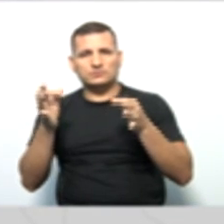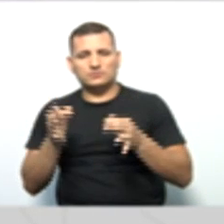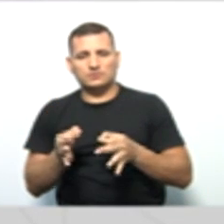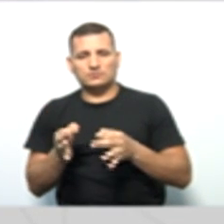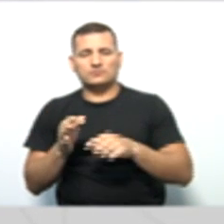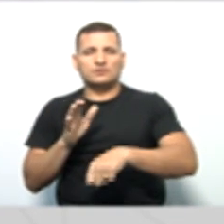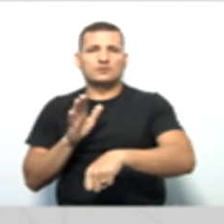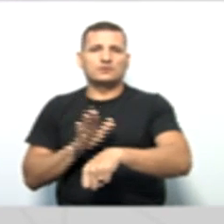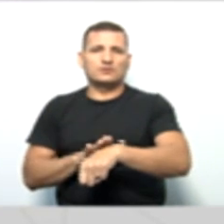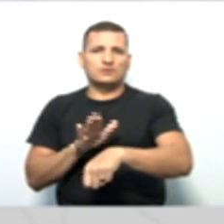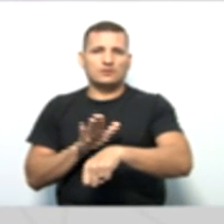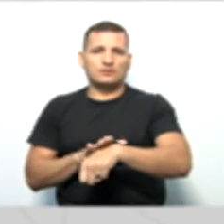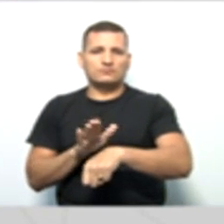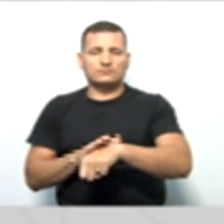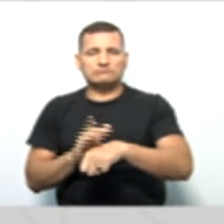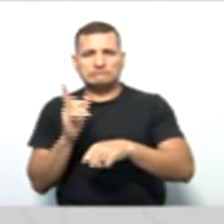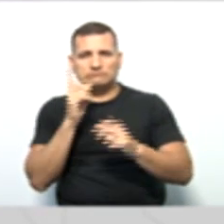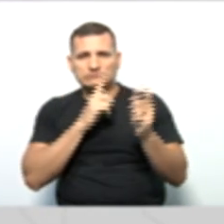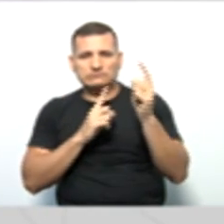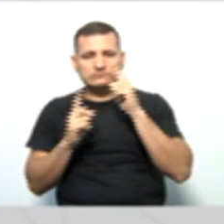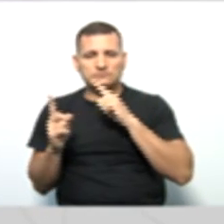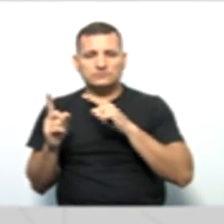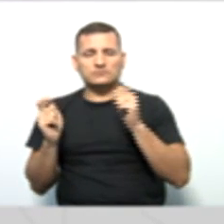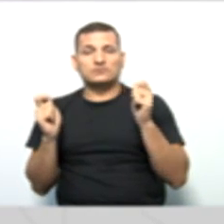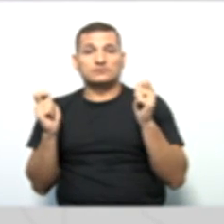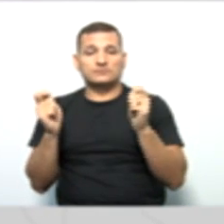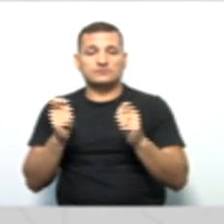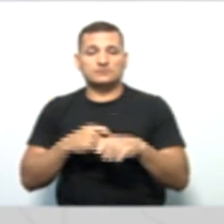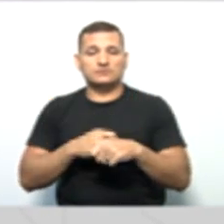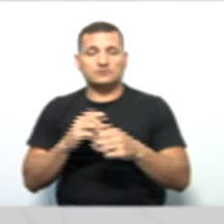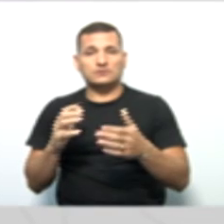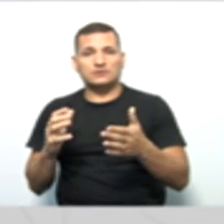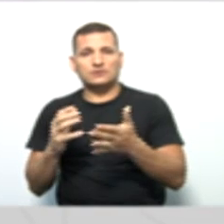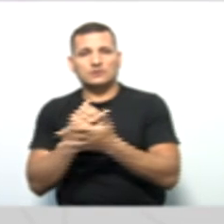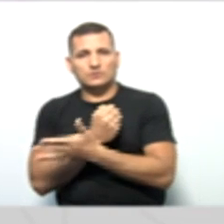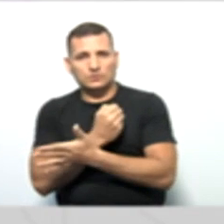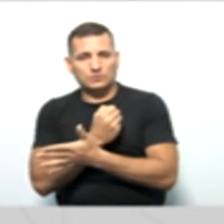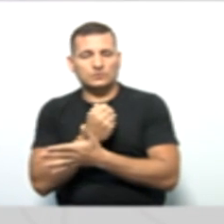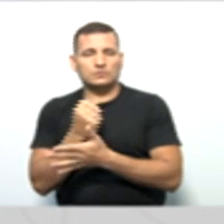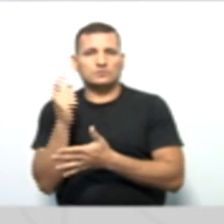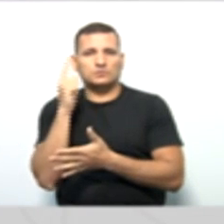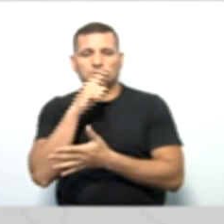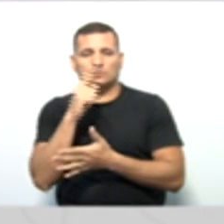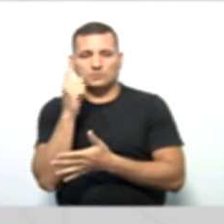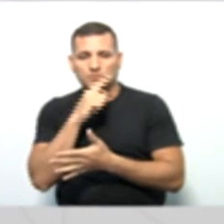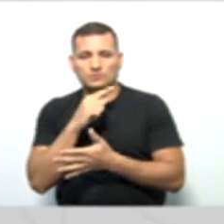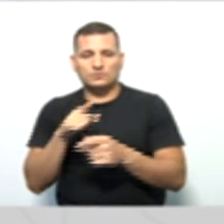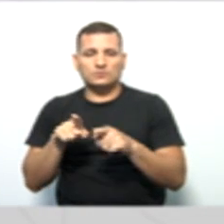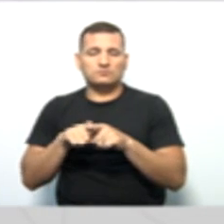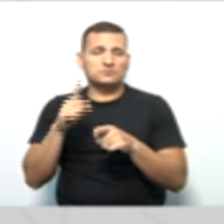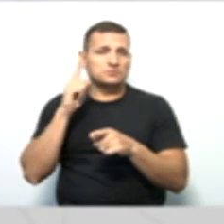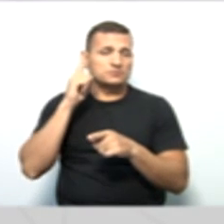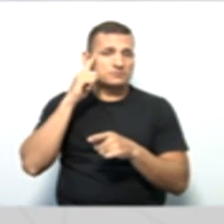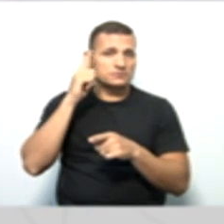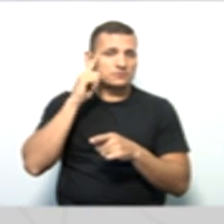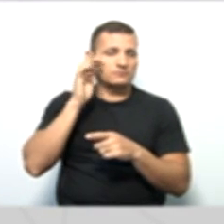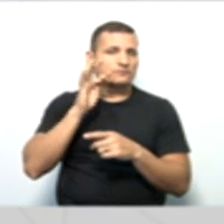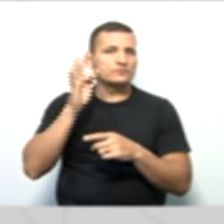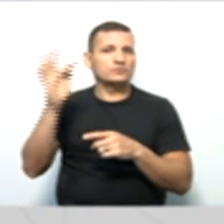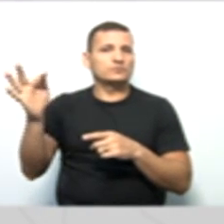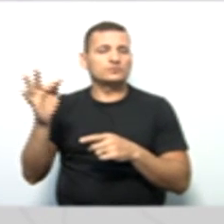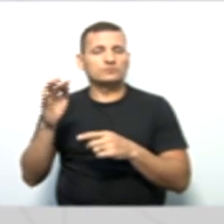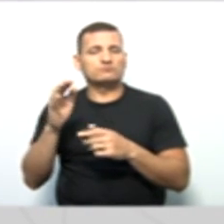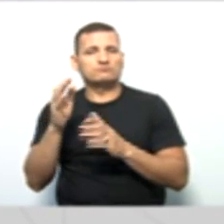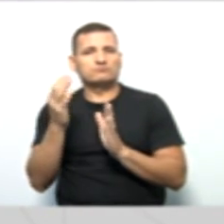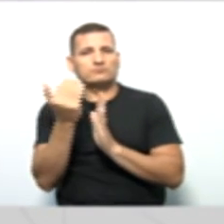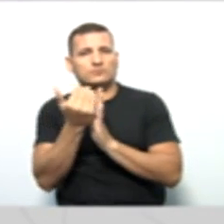tempo médio entre as falhas, a capacidade de recuperação de falhas e a previsibilidade do programa,